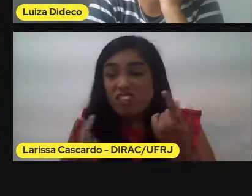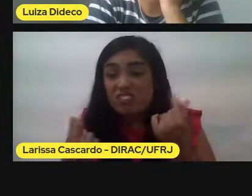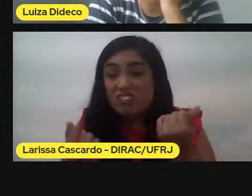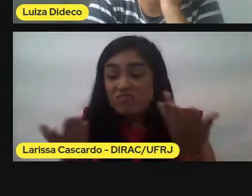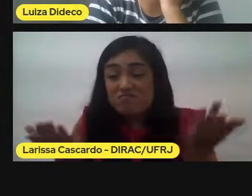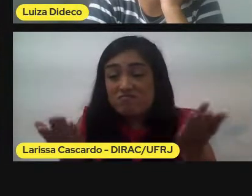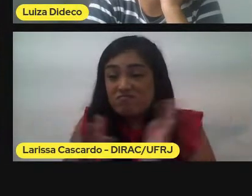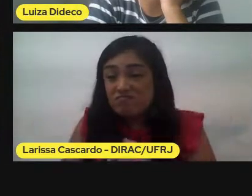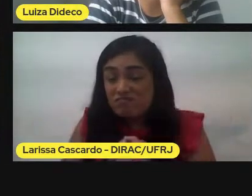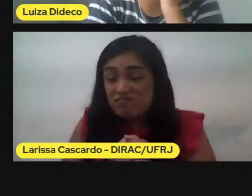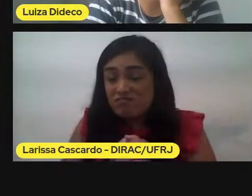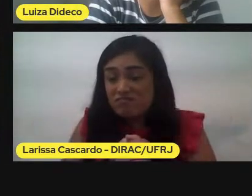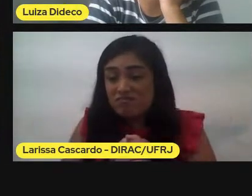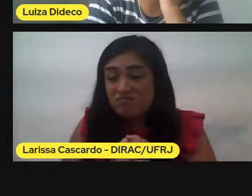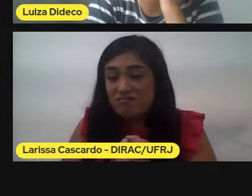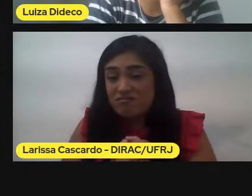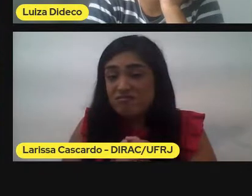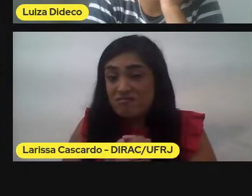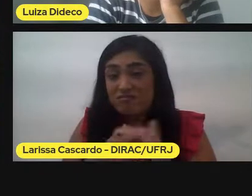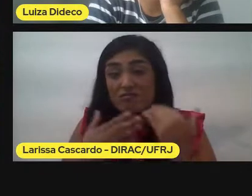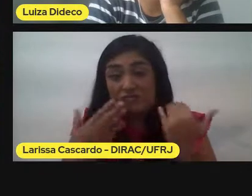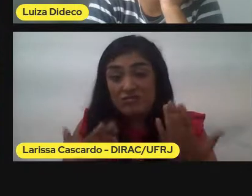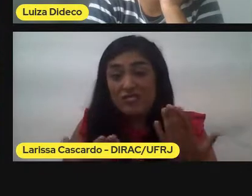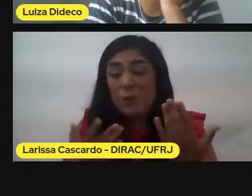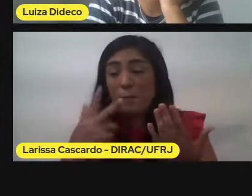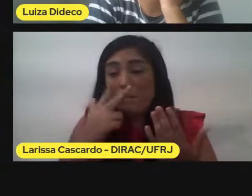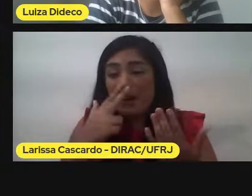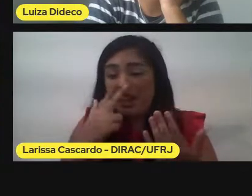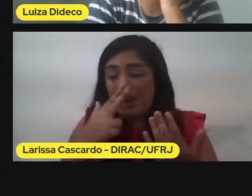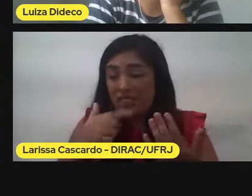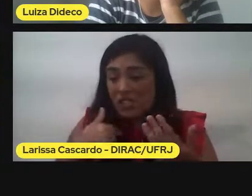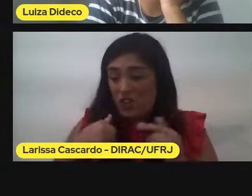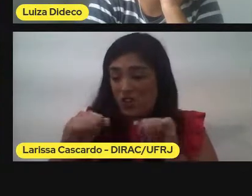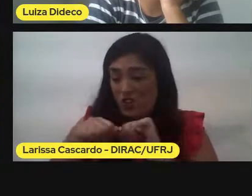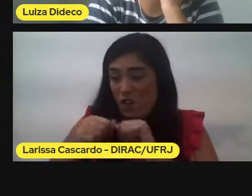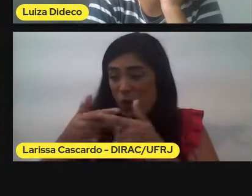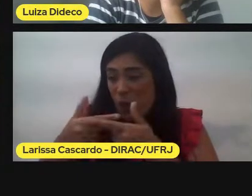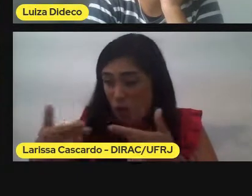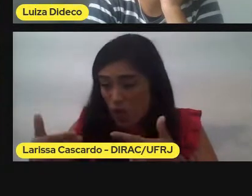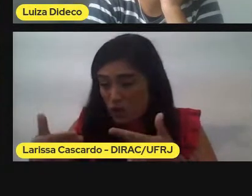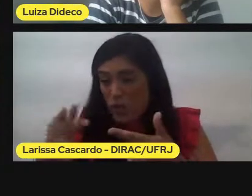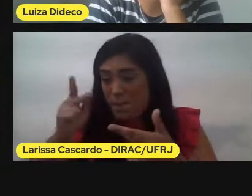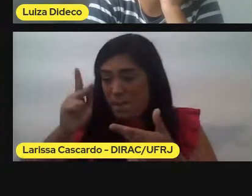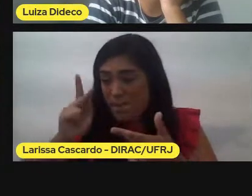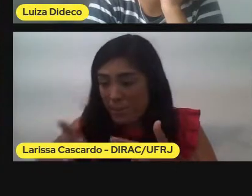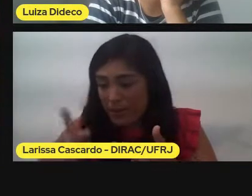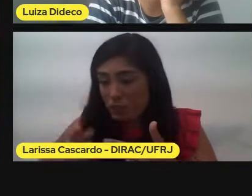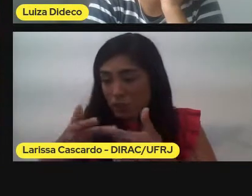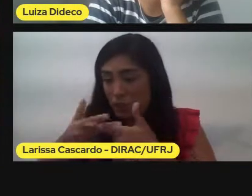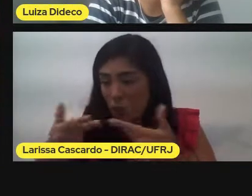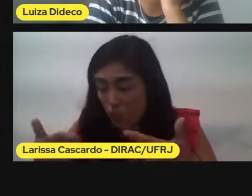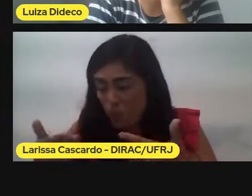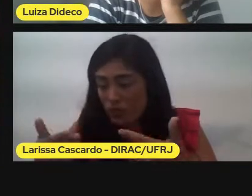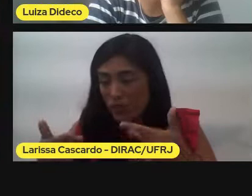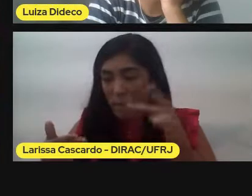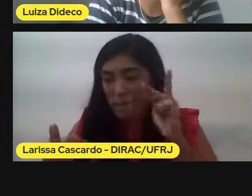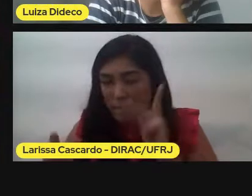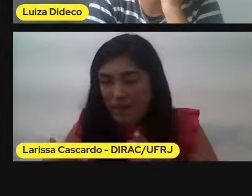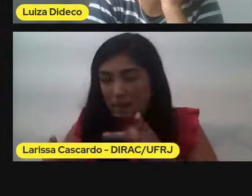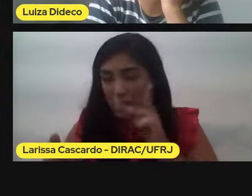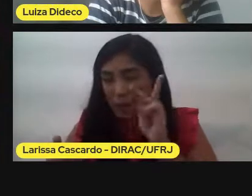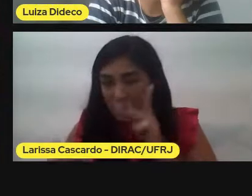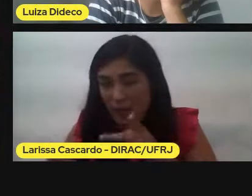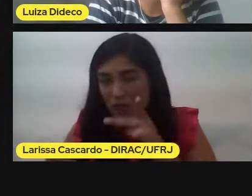É um movimento que nos leva sempre para o mesmo lugar, para fazer as mesmas perguntas e para formular as